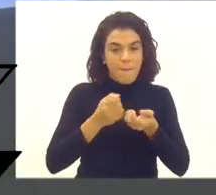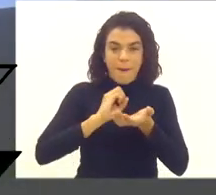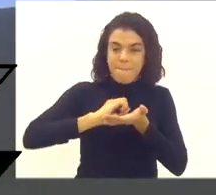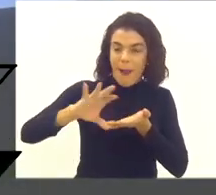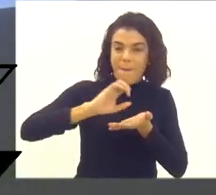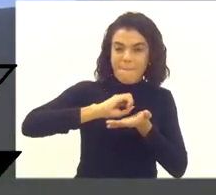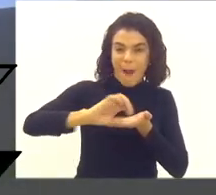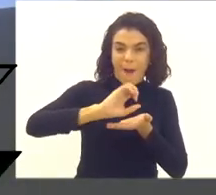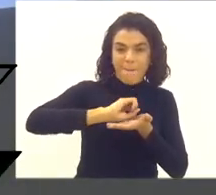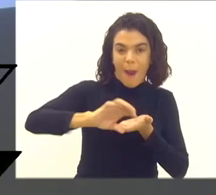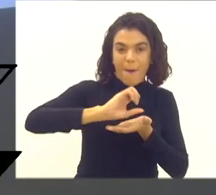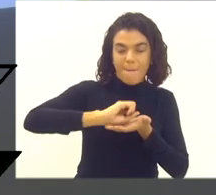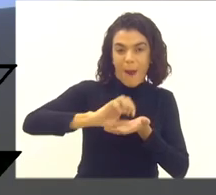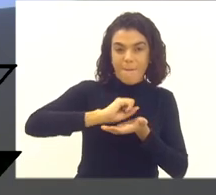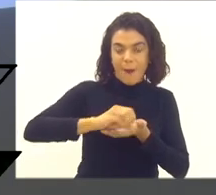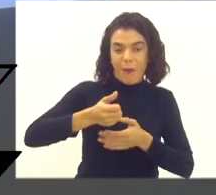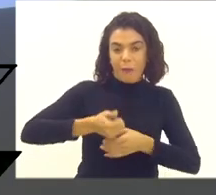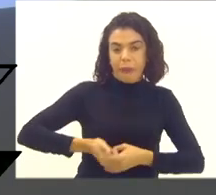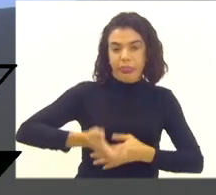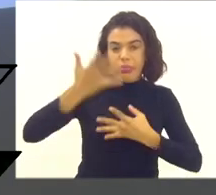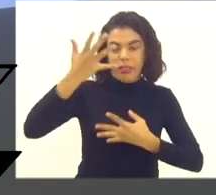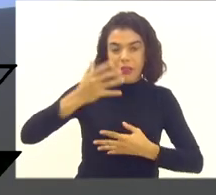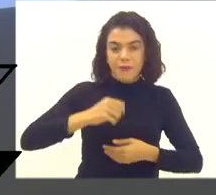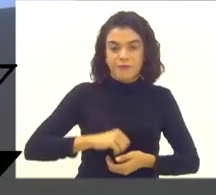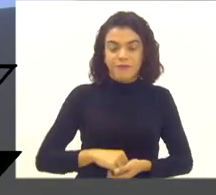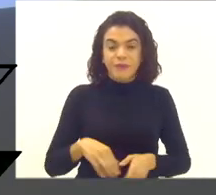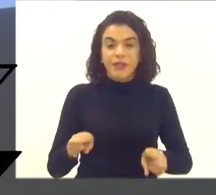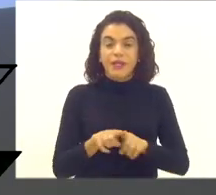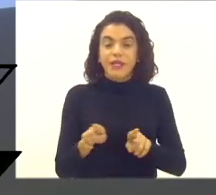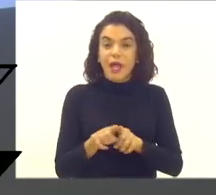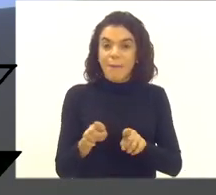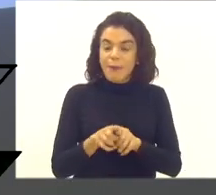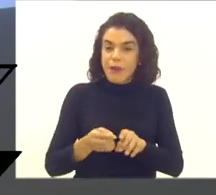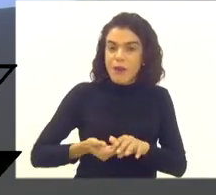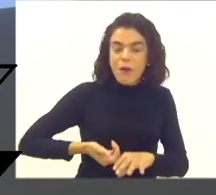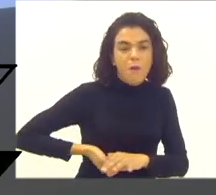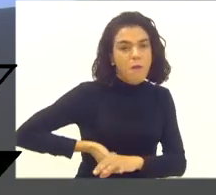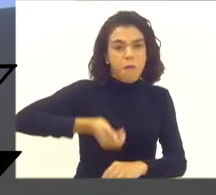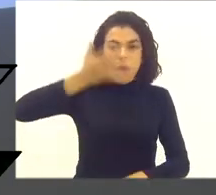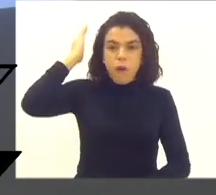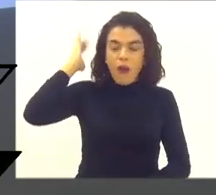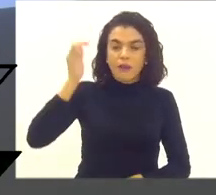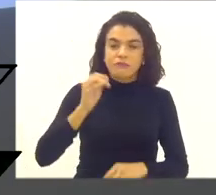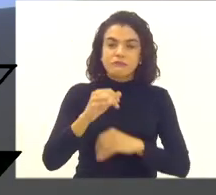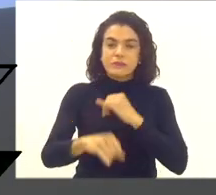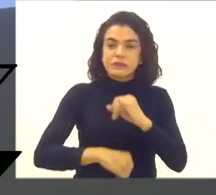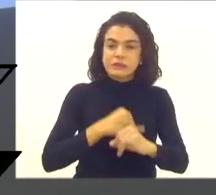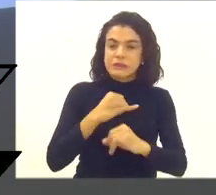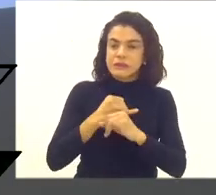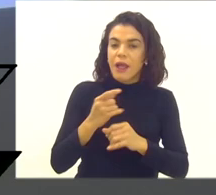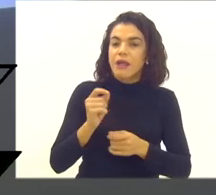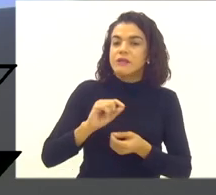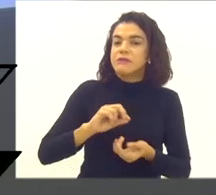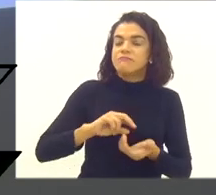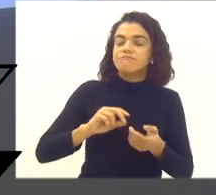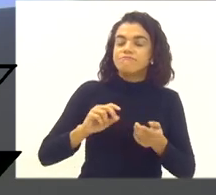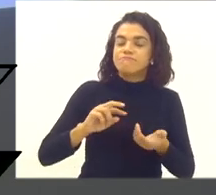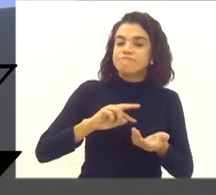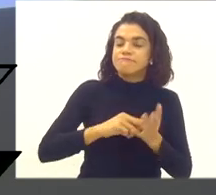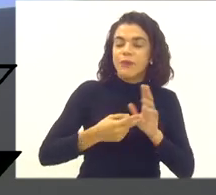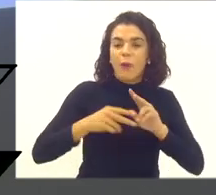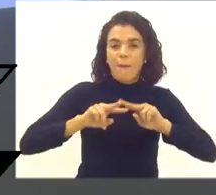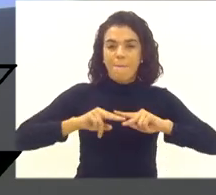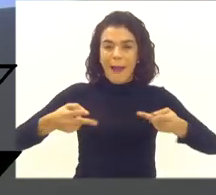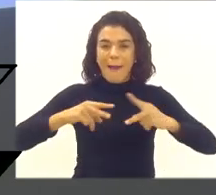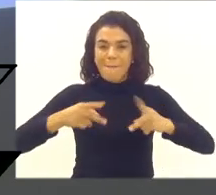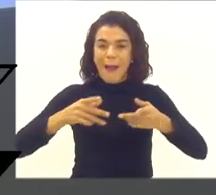a vida dessas pessoas e a velocidade da internet ela possibilita uma replicação dessas informações